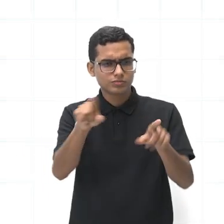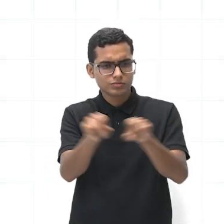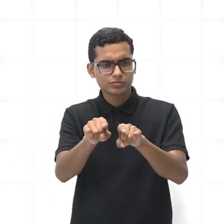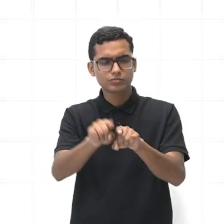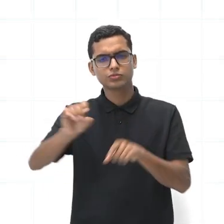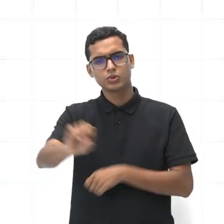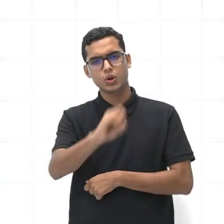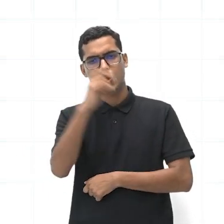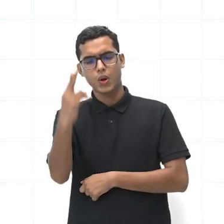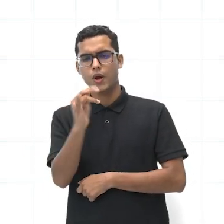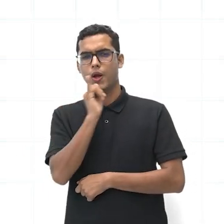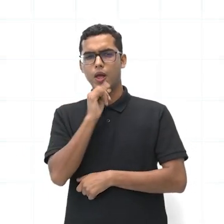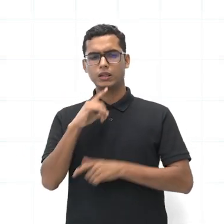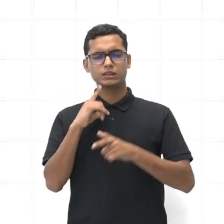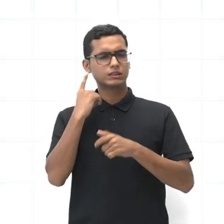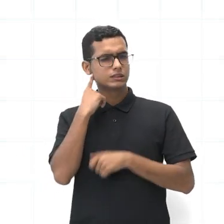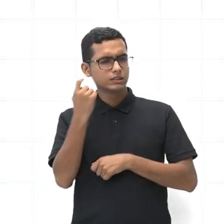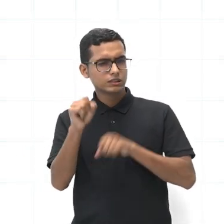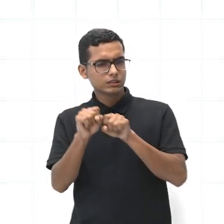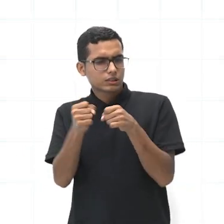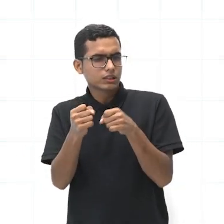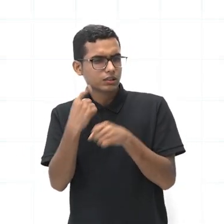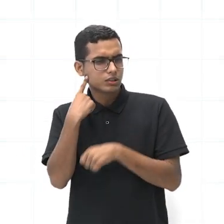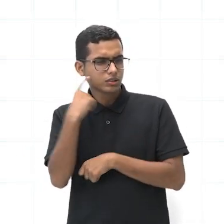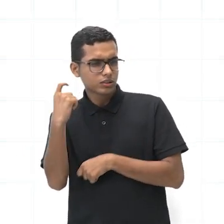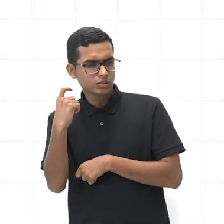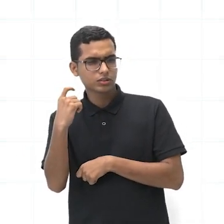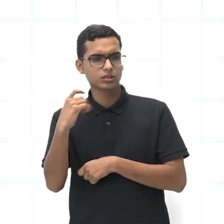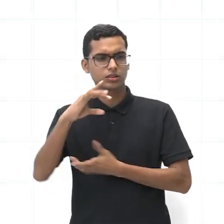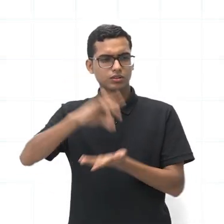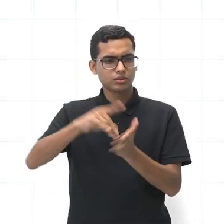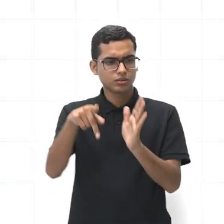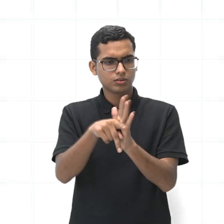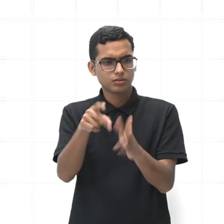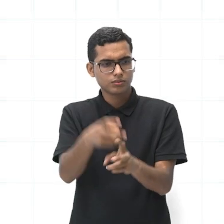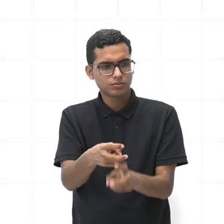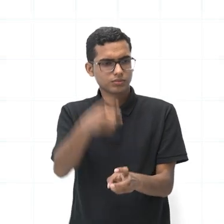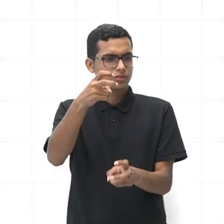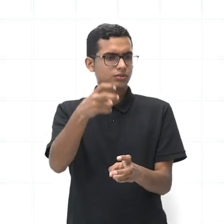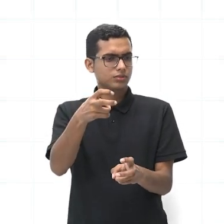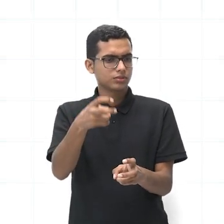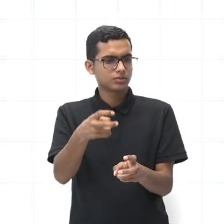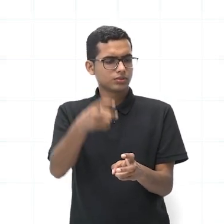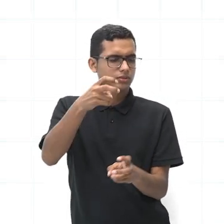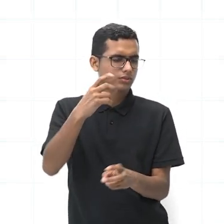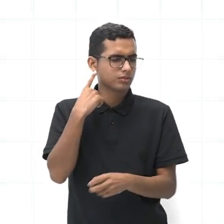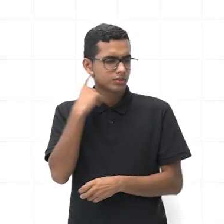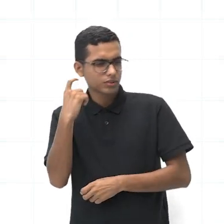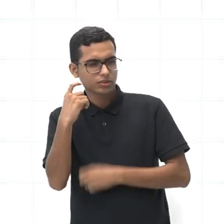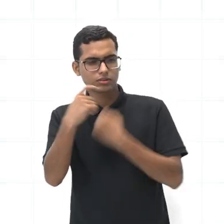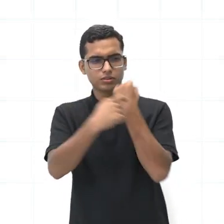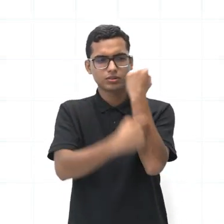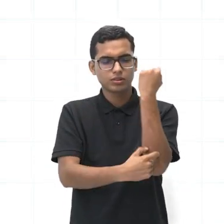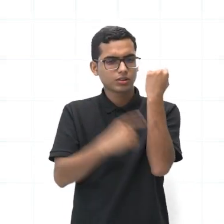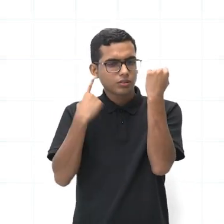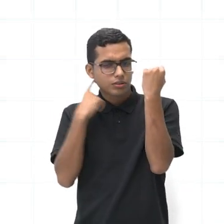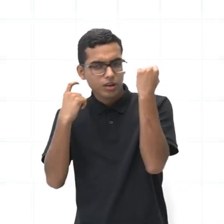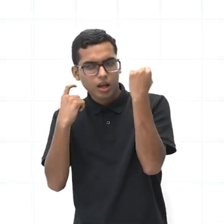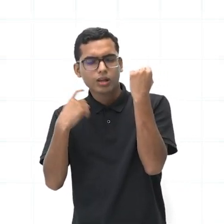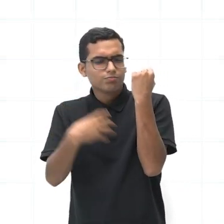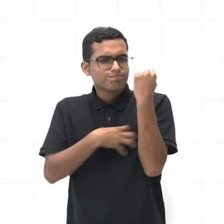então depois de um estalo na coluna, né? Você sente ali e solta essa